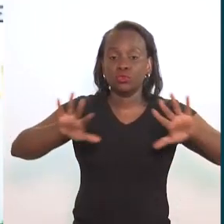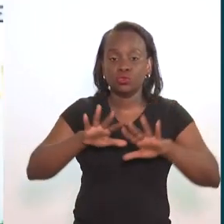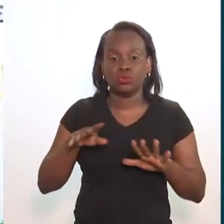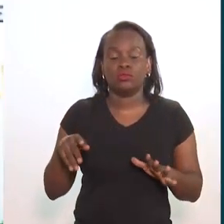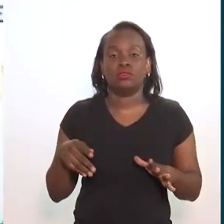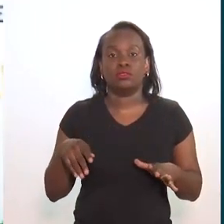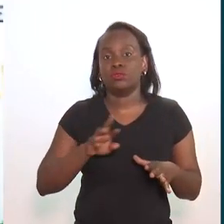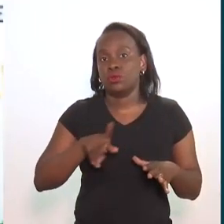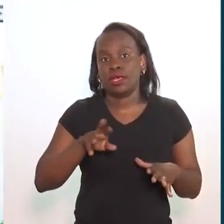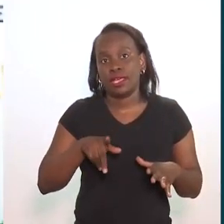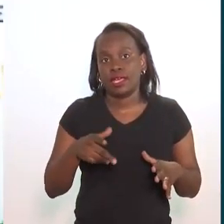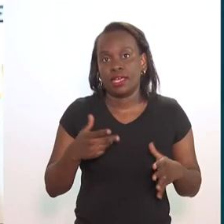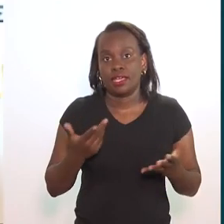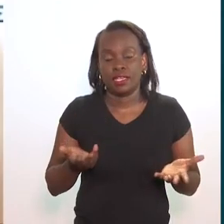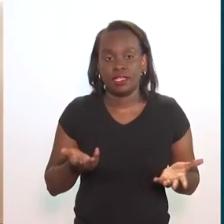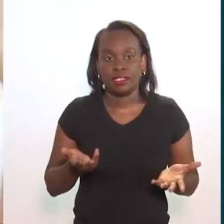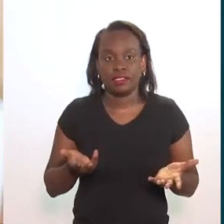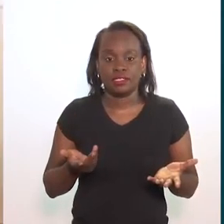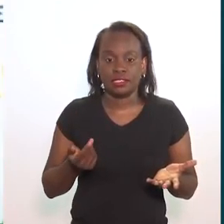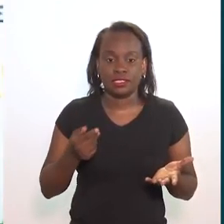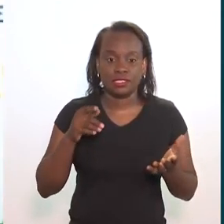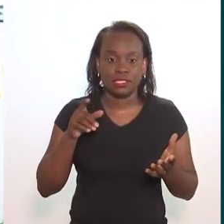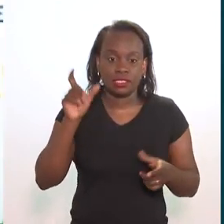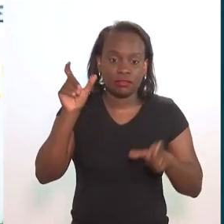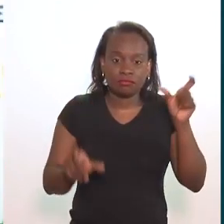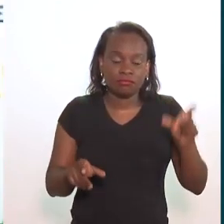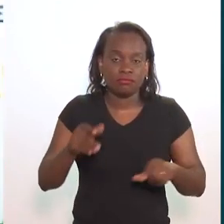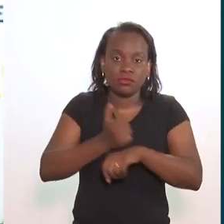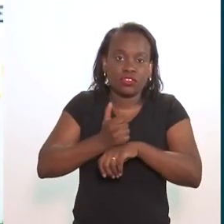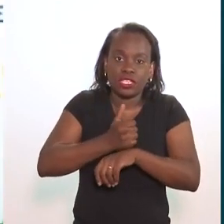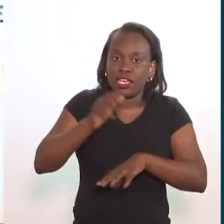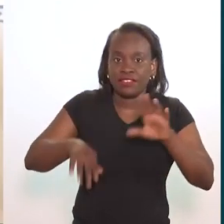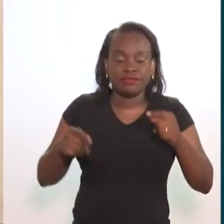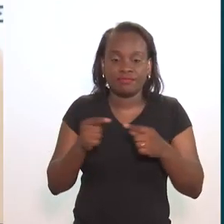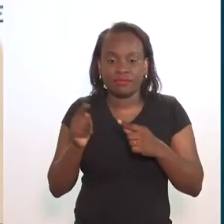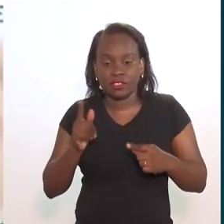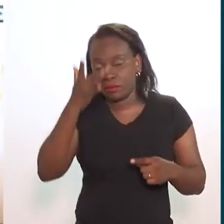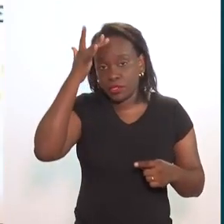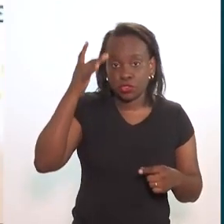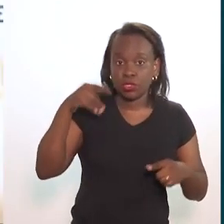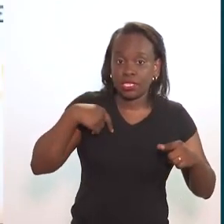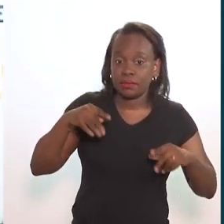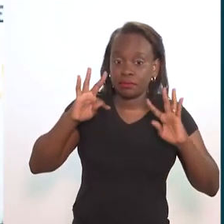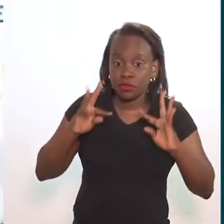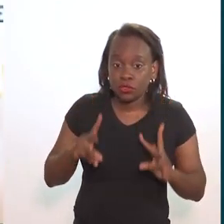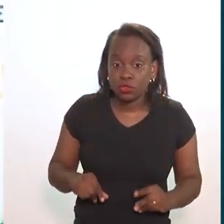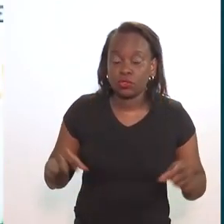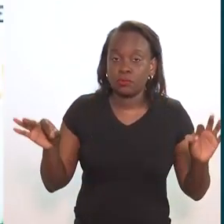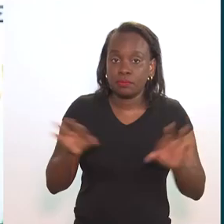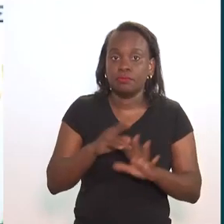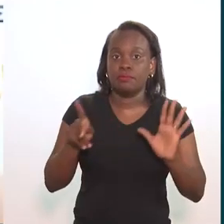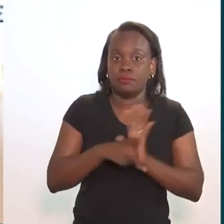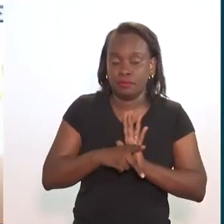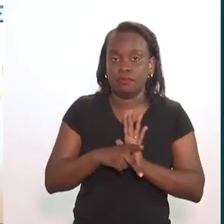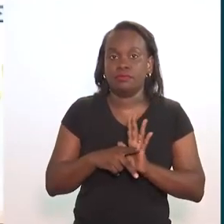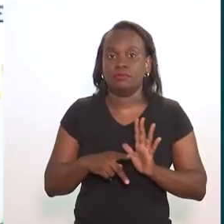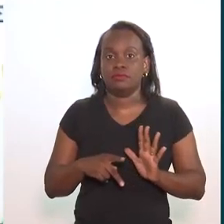nós, não é algo que caiba num tipo de profissional, ele cabe na pessoa plena, né? A arte